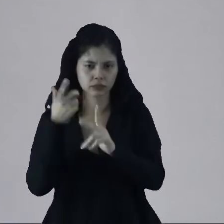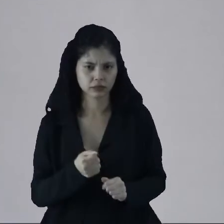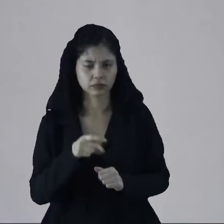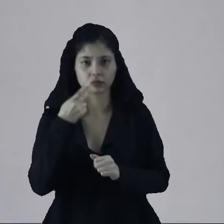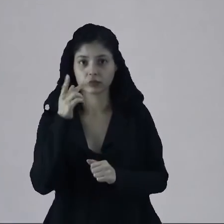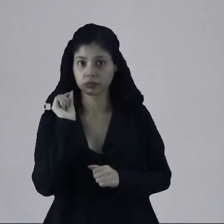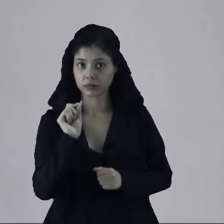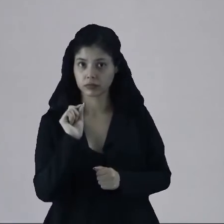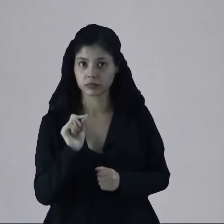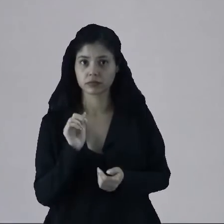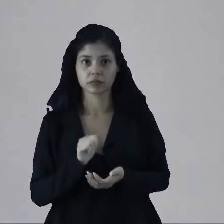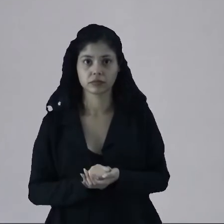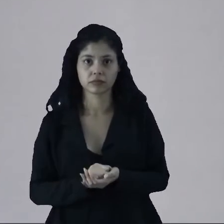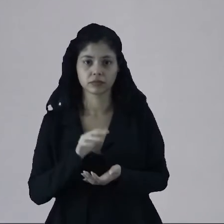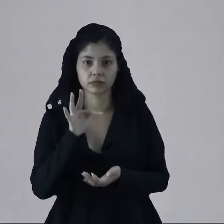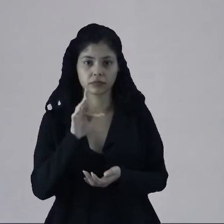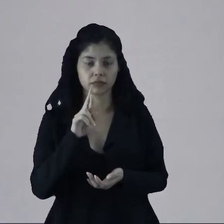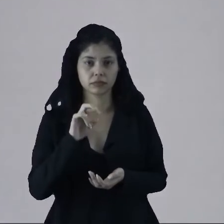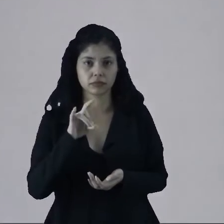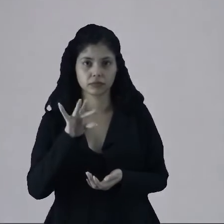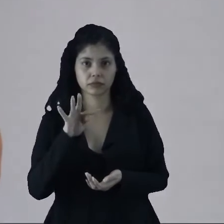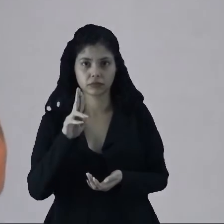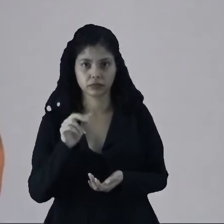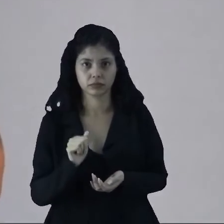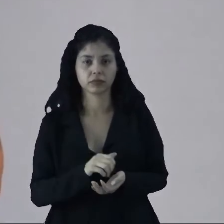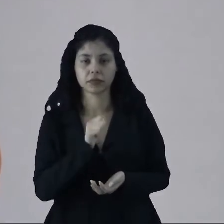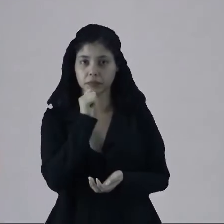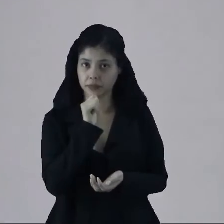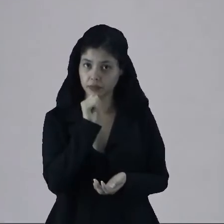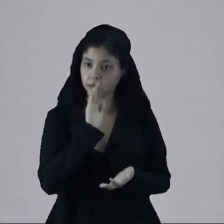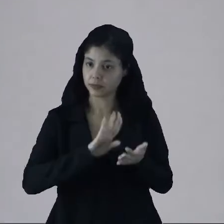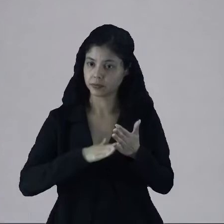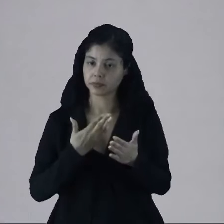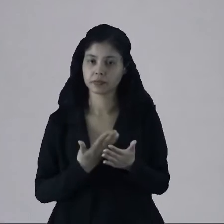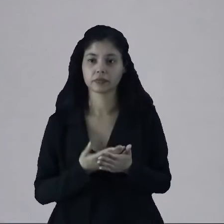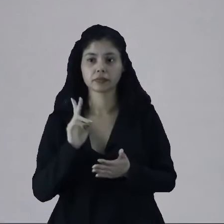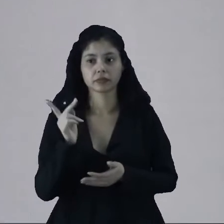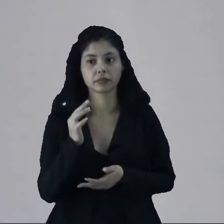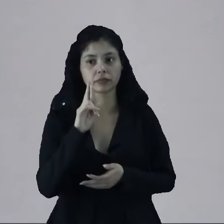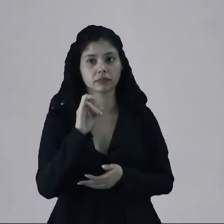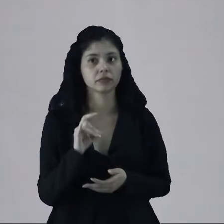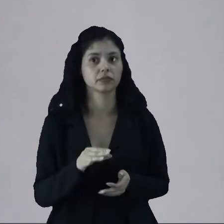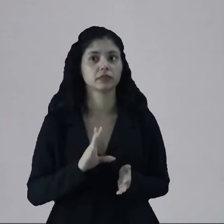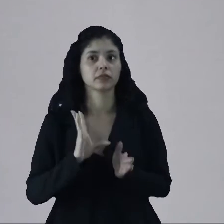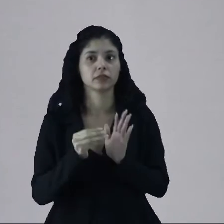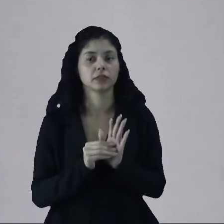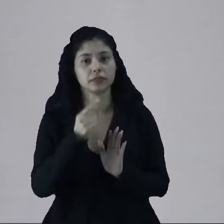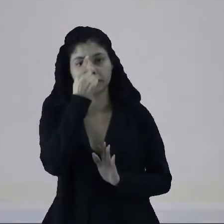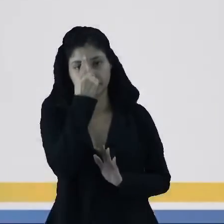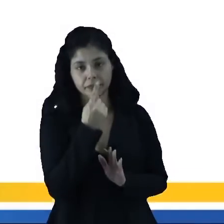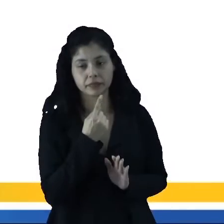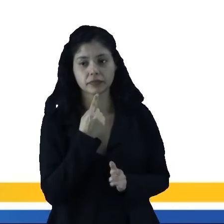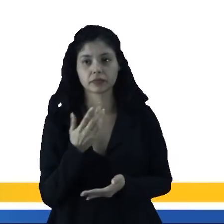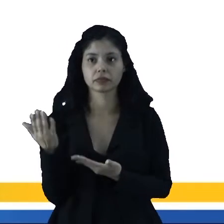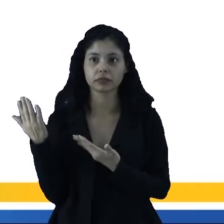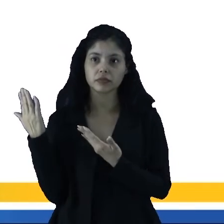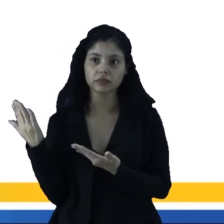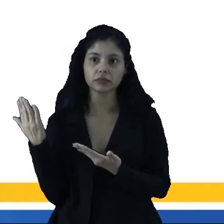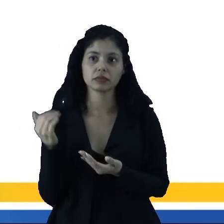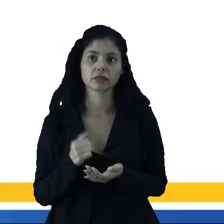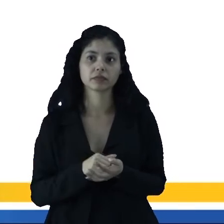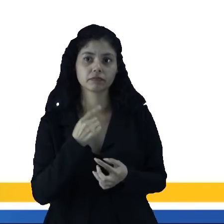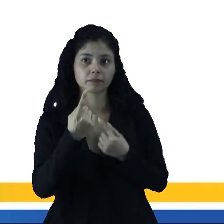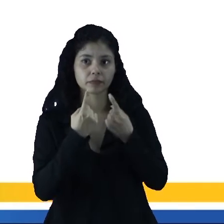fala sobre fenótipo. Ainda sobre interpretação de heredogramas, eu vou deixar essa imagem, né, no quadro aqui para vocês,